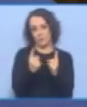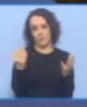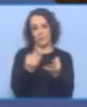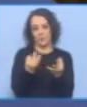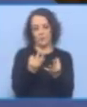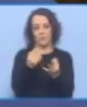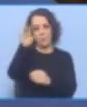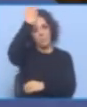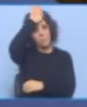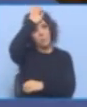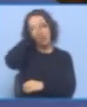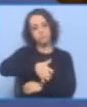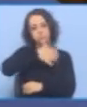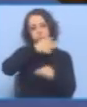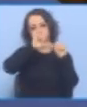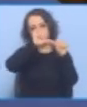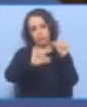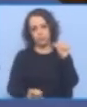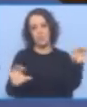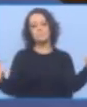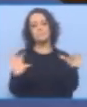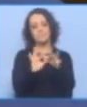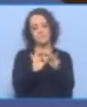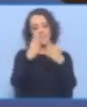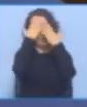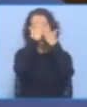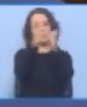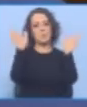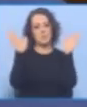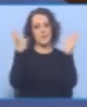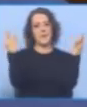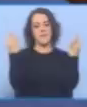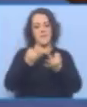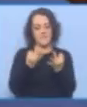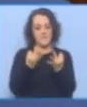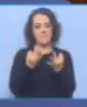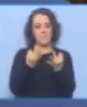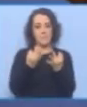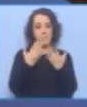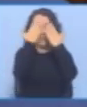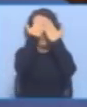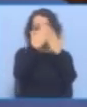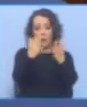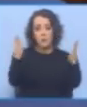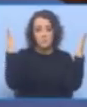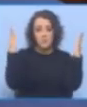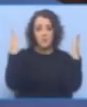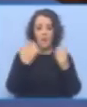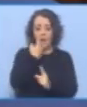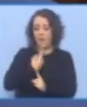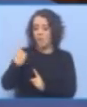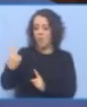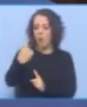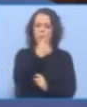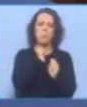a mensagem do Papa, daquilo que tem a ver com a democracia, não é? Portanto, a democracia em que cada um tem um papel importante a